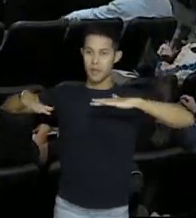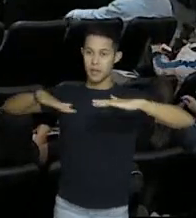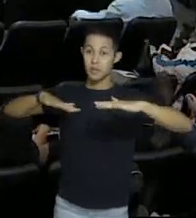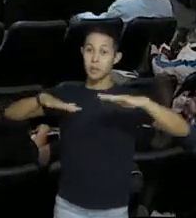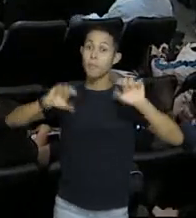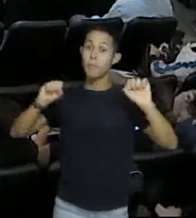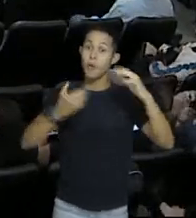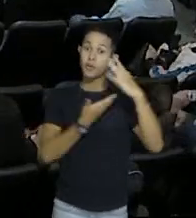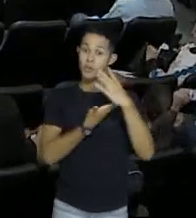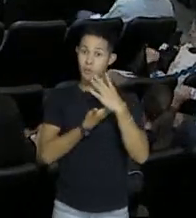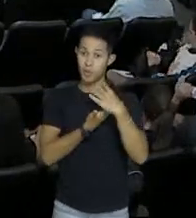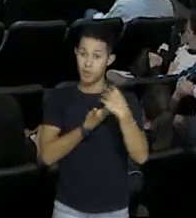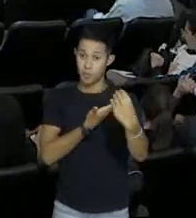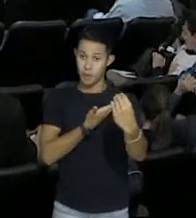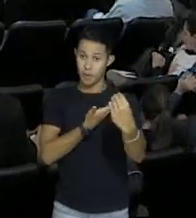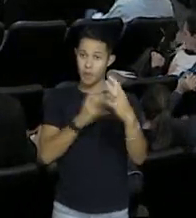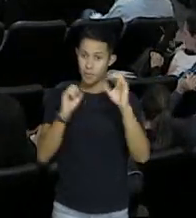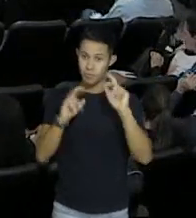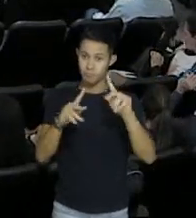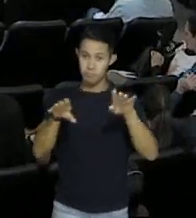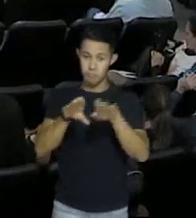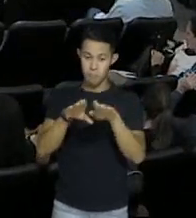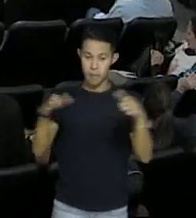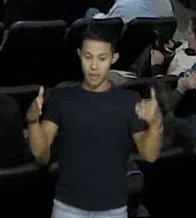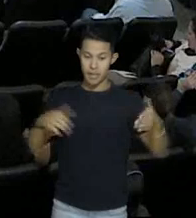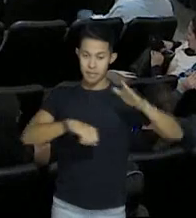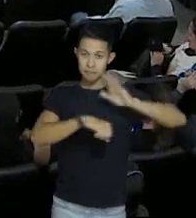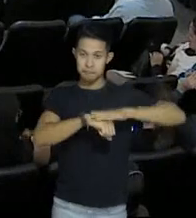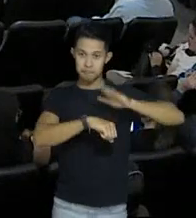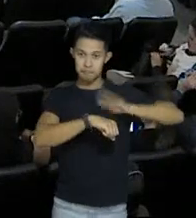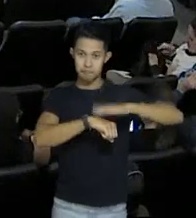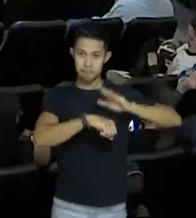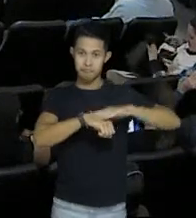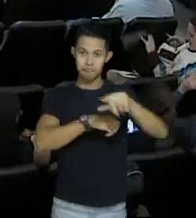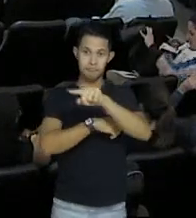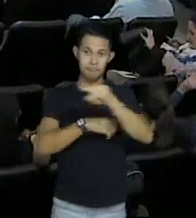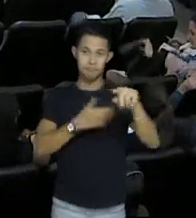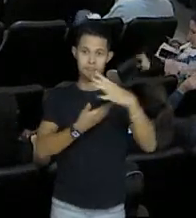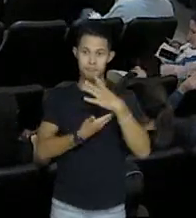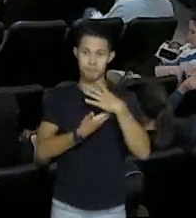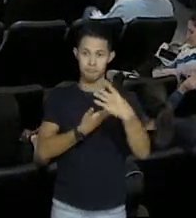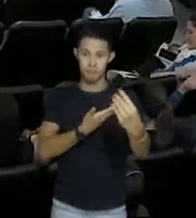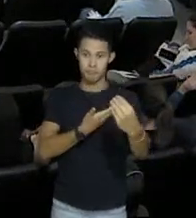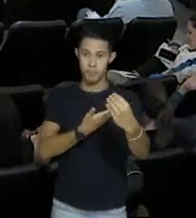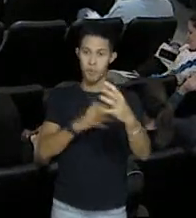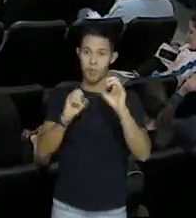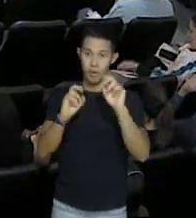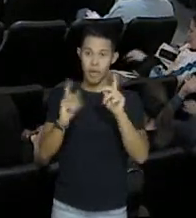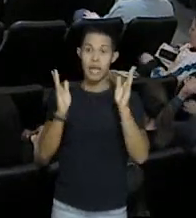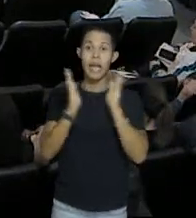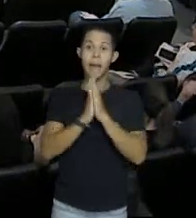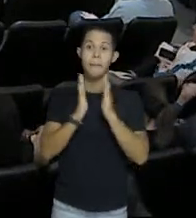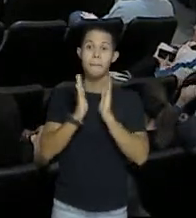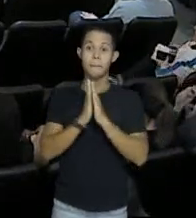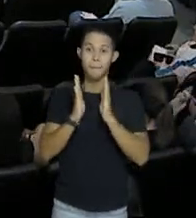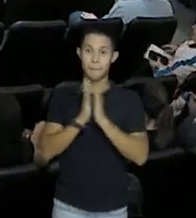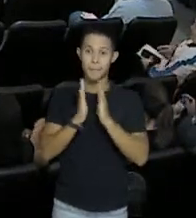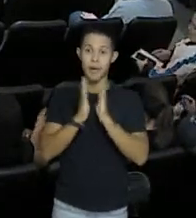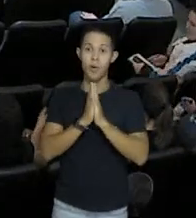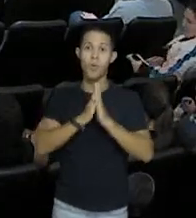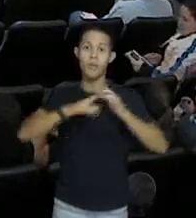fazer batendo aqui na mesa, tá? Vocês vão fazer esse ritmo batendo com as mãos na